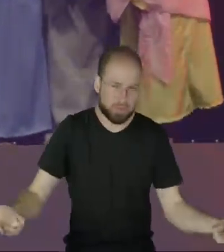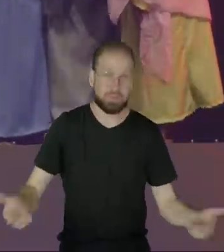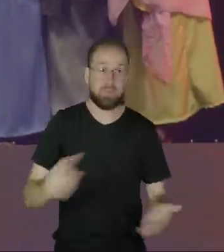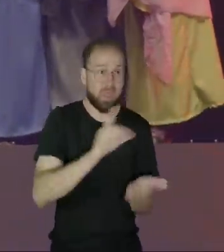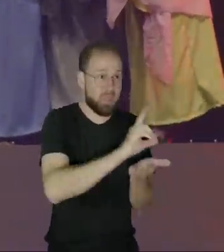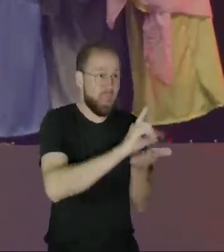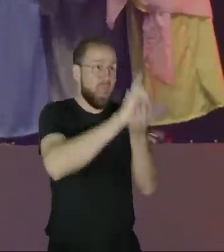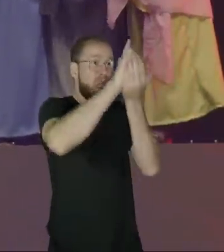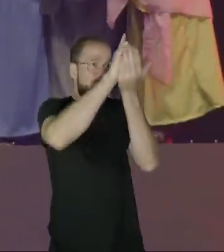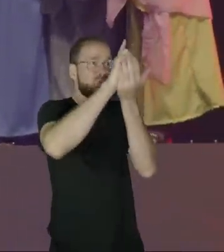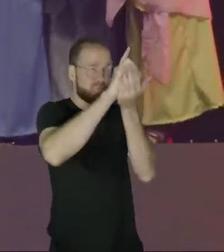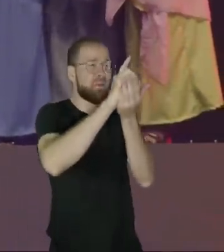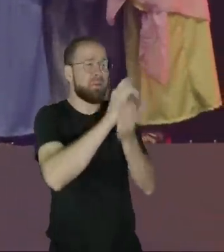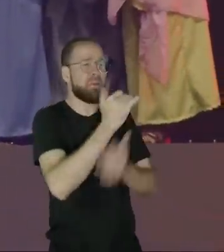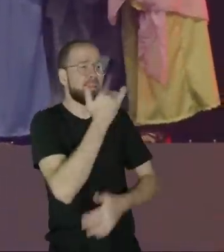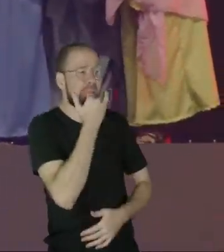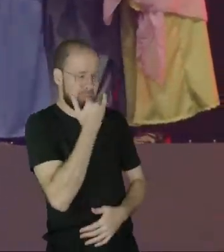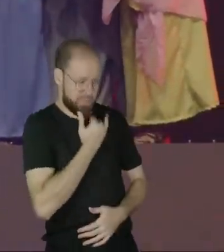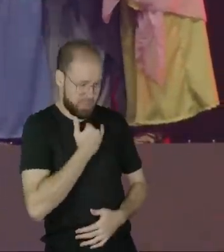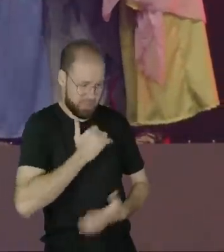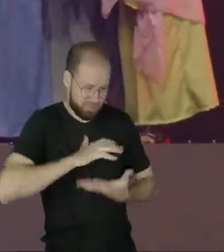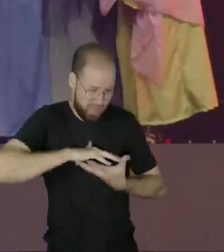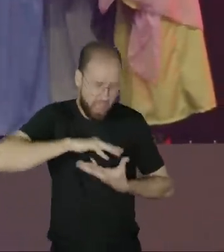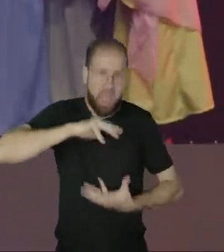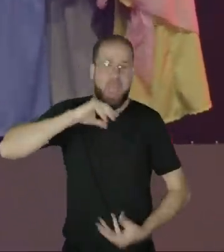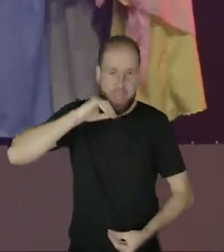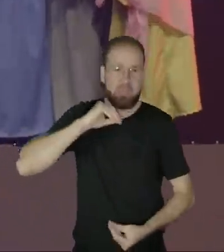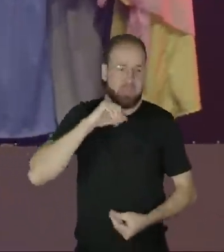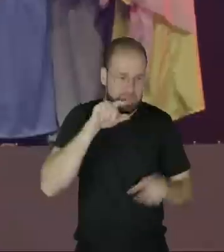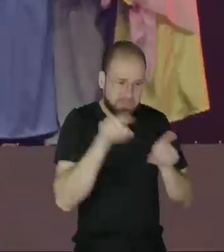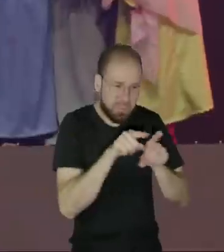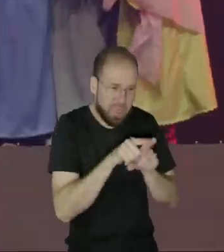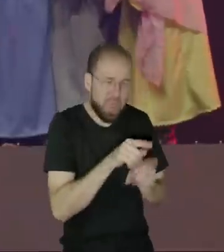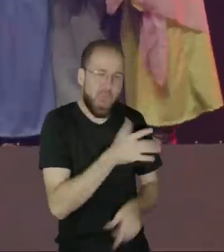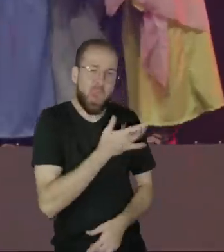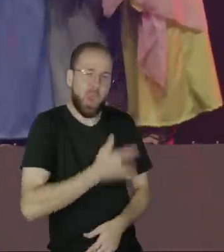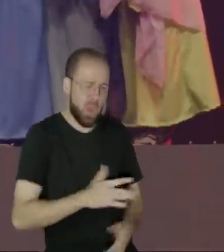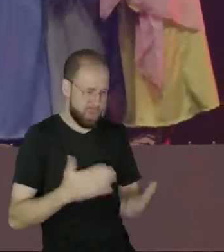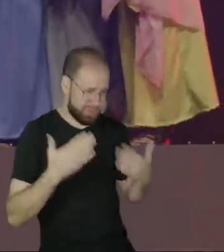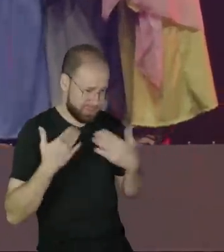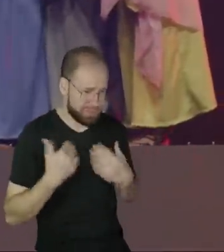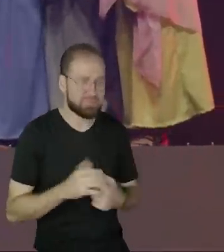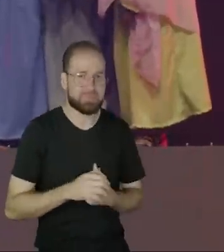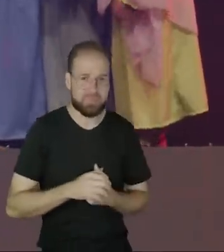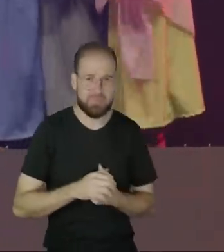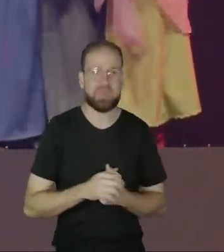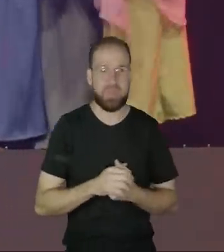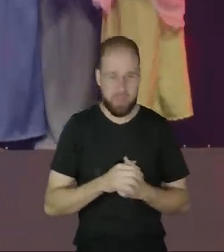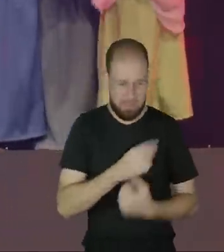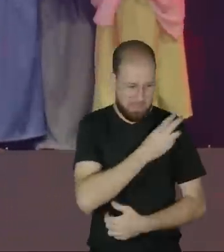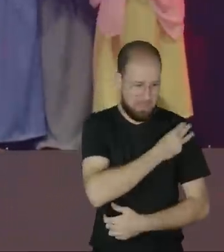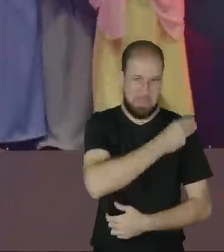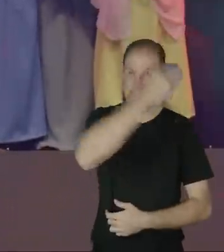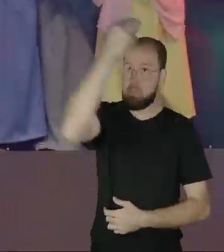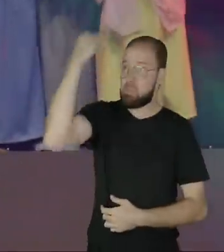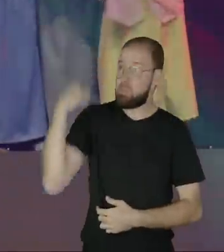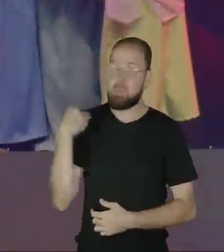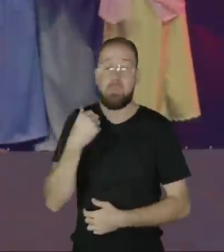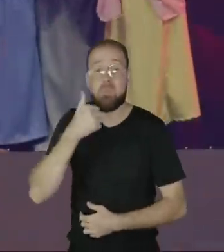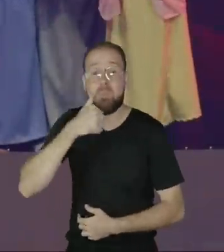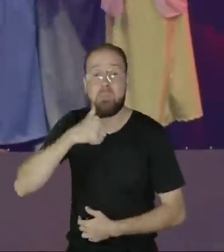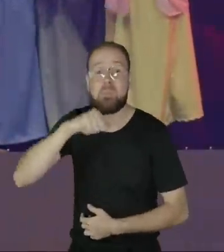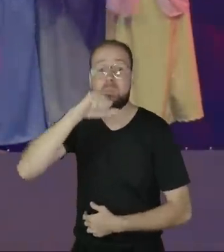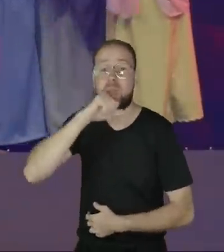perdoai-me pelos merecimentos da vossa paixão. Ó Mãe de dores, Maria, rogai por